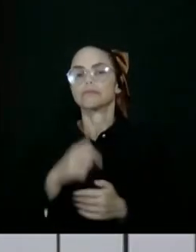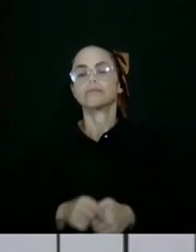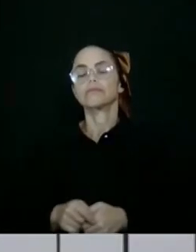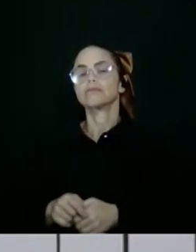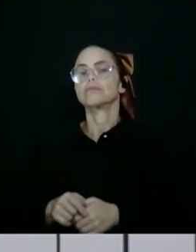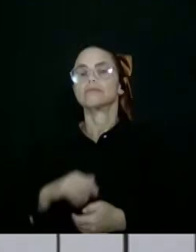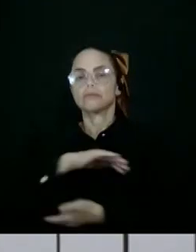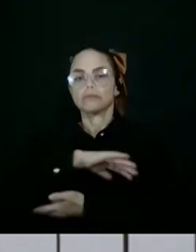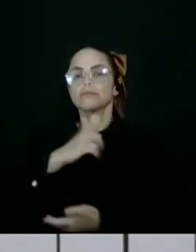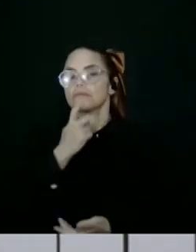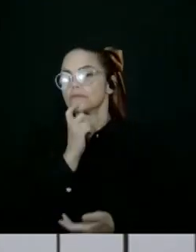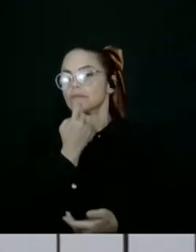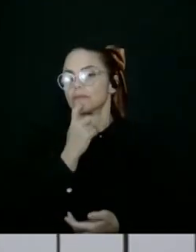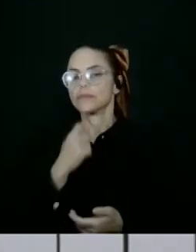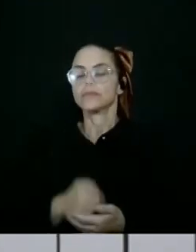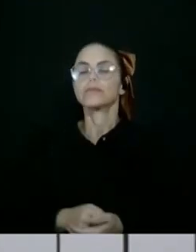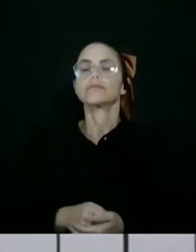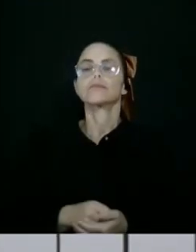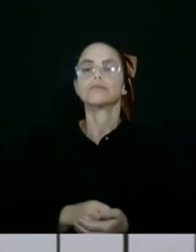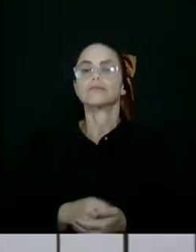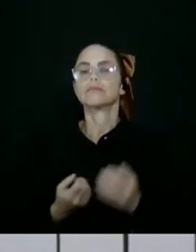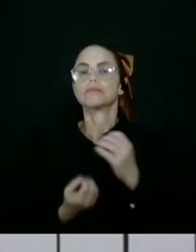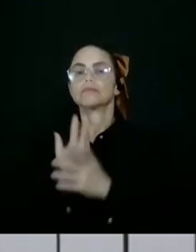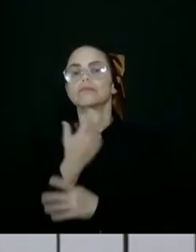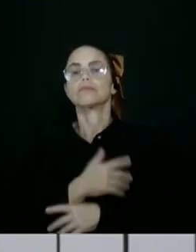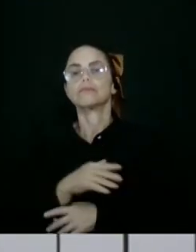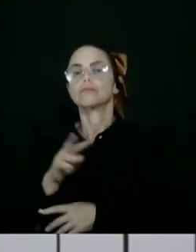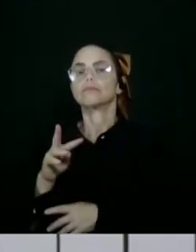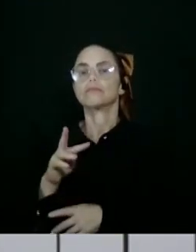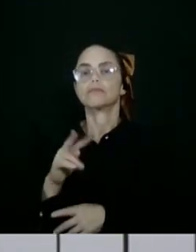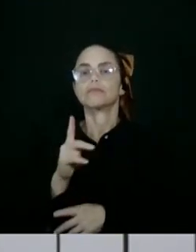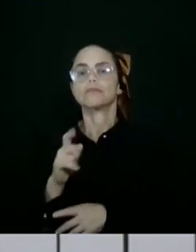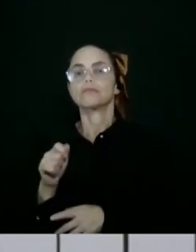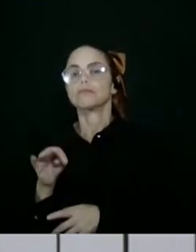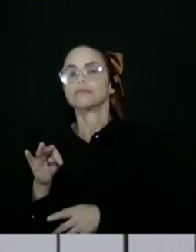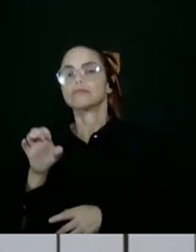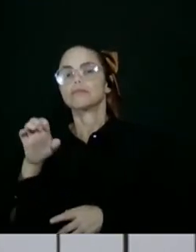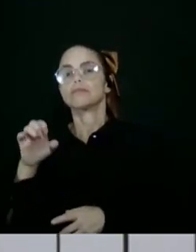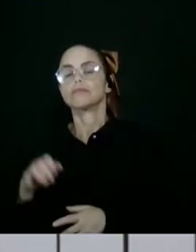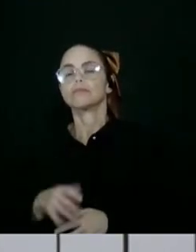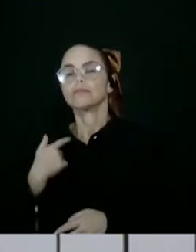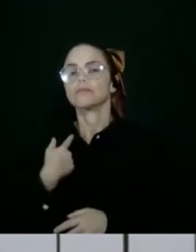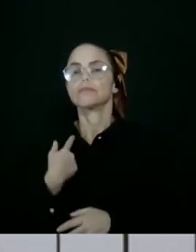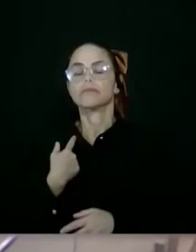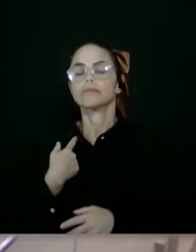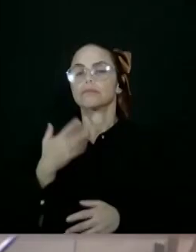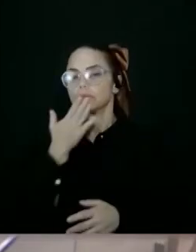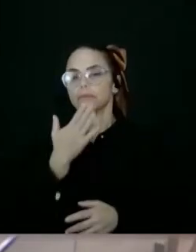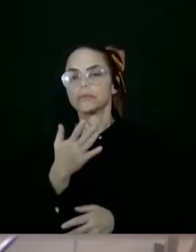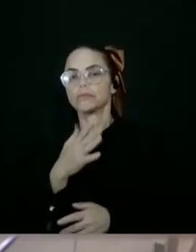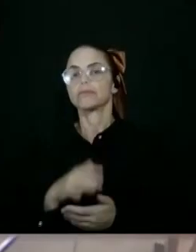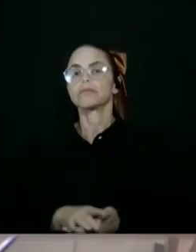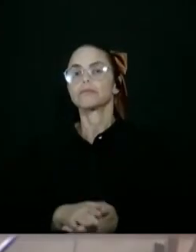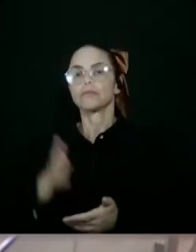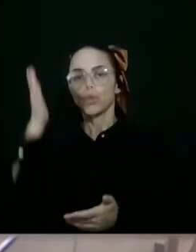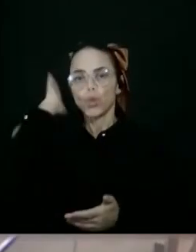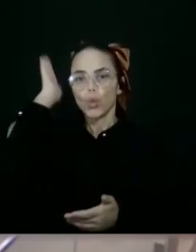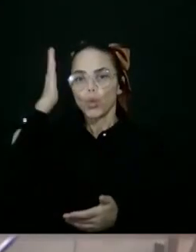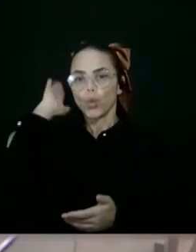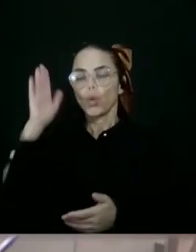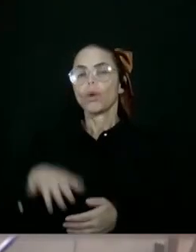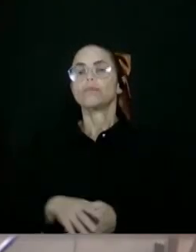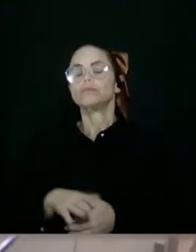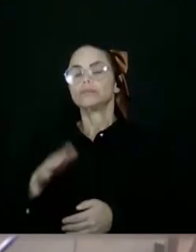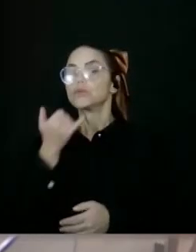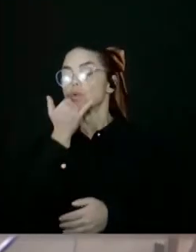de Campinas, de autoria do vereador Herbert Ganem, pede a federalização do caso Orelha. Foi aprovada uma